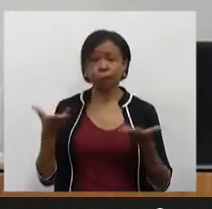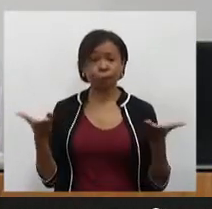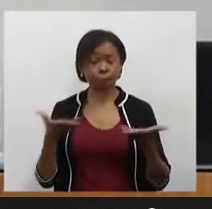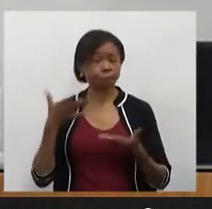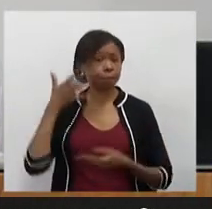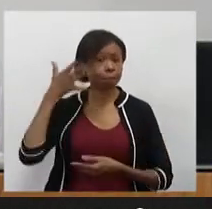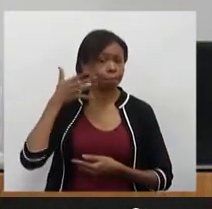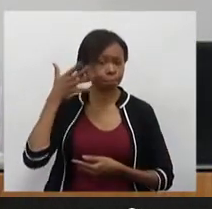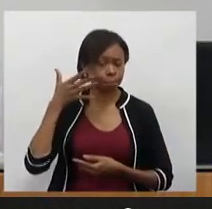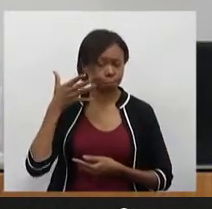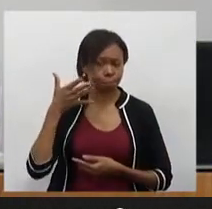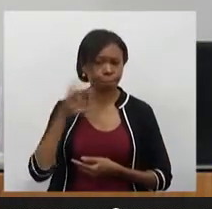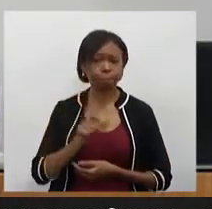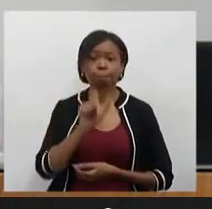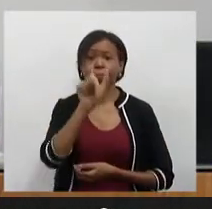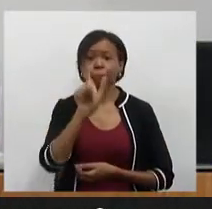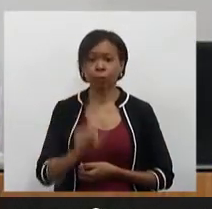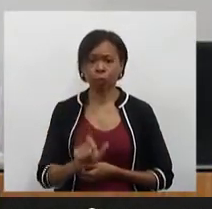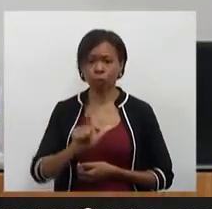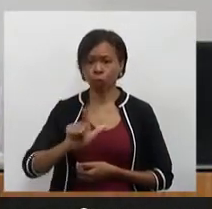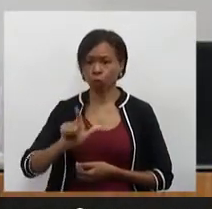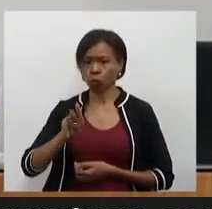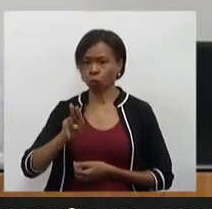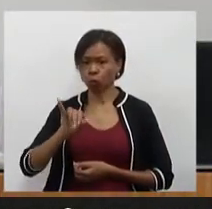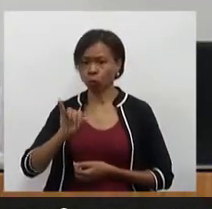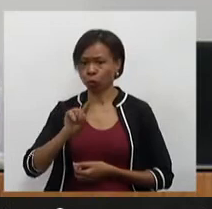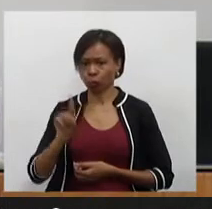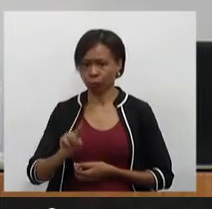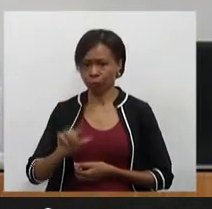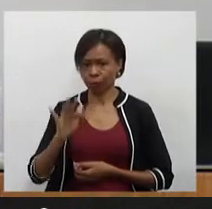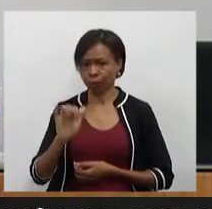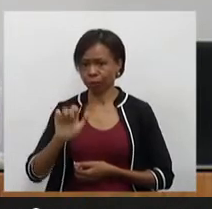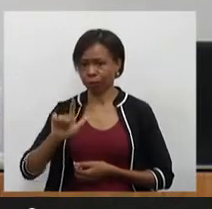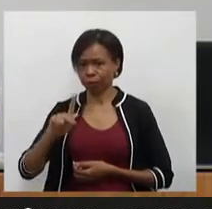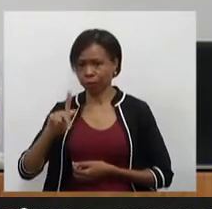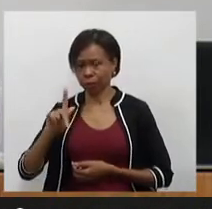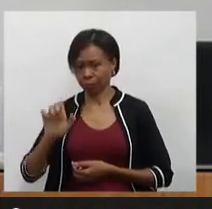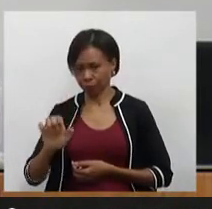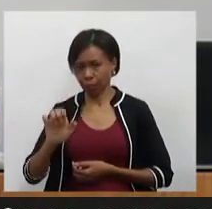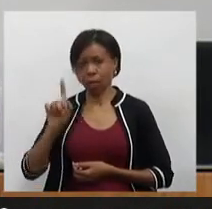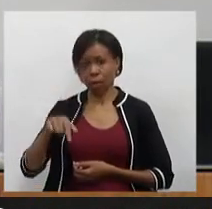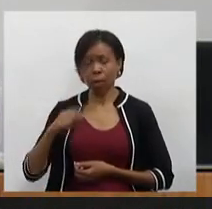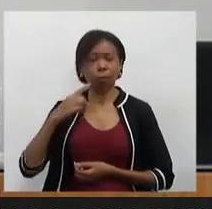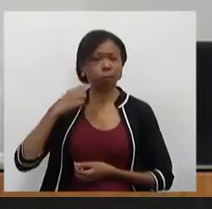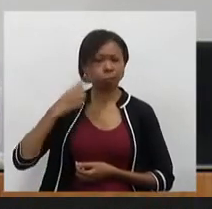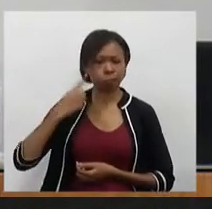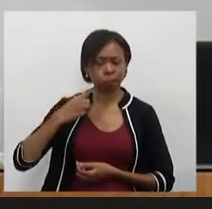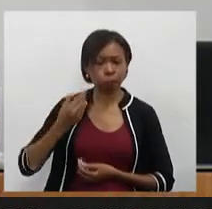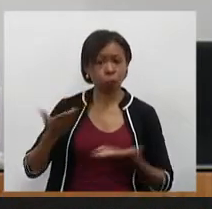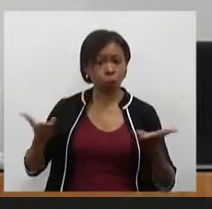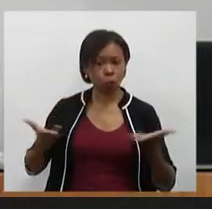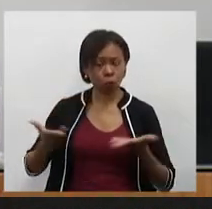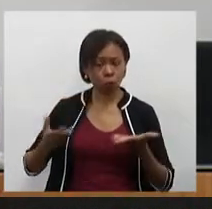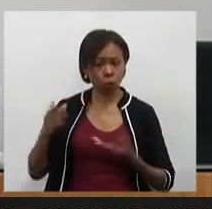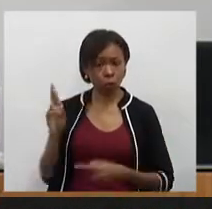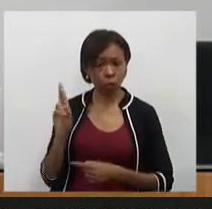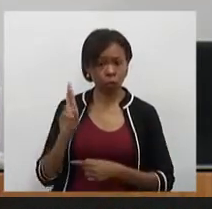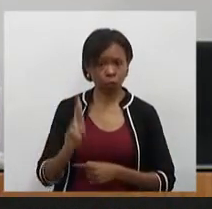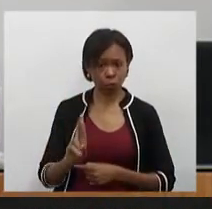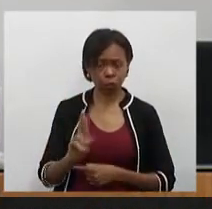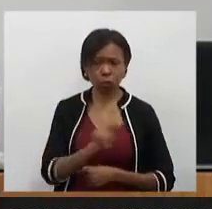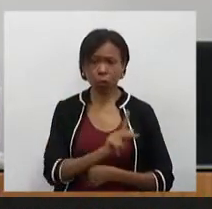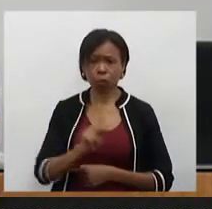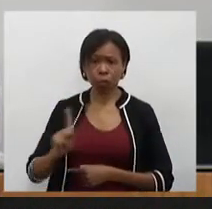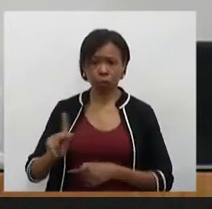a palavra para o senhor Luiz Felipe Meijon, advogado que neste ato representa o